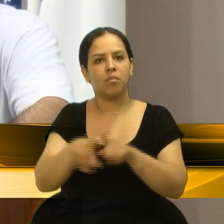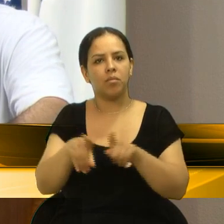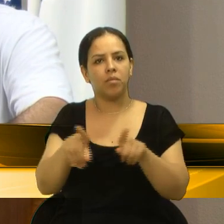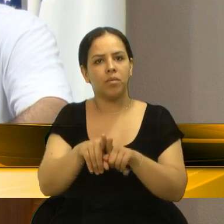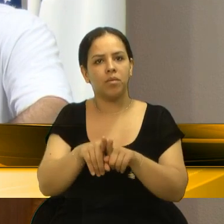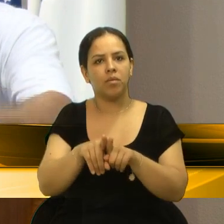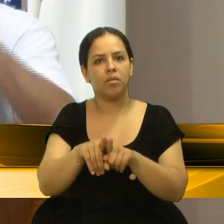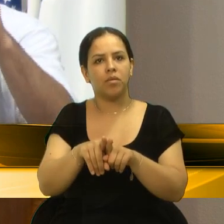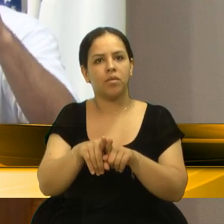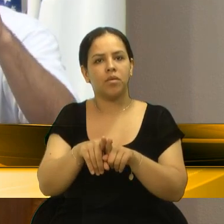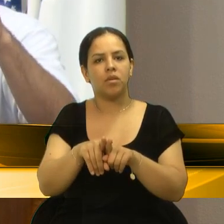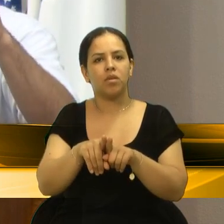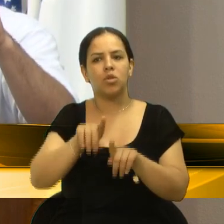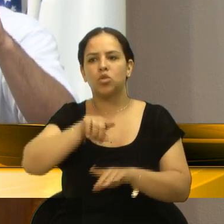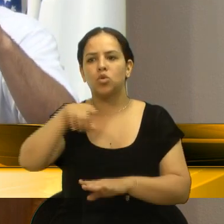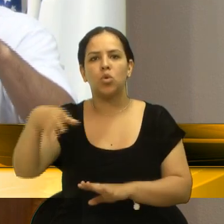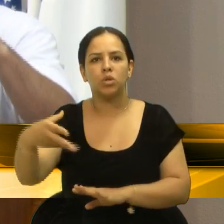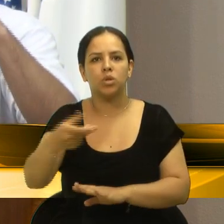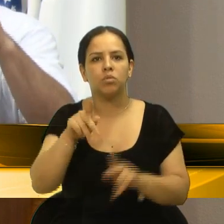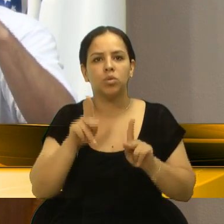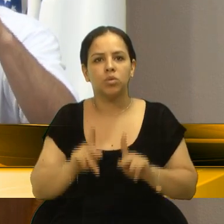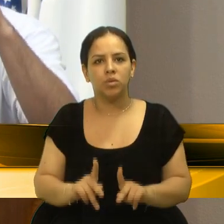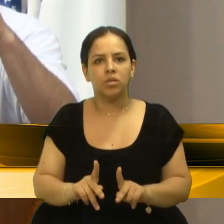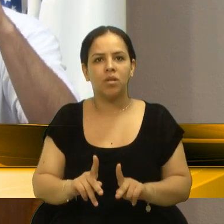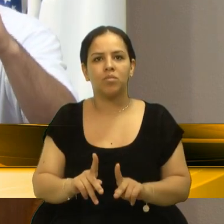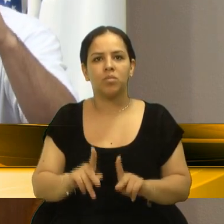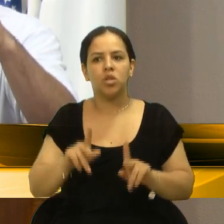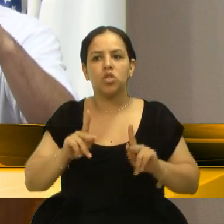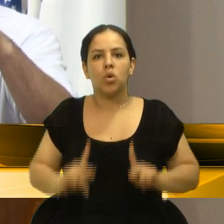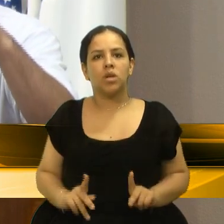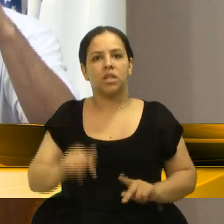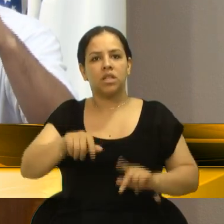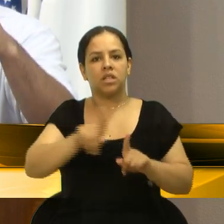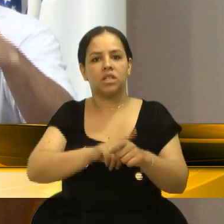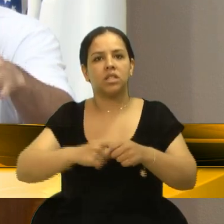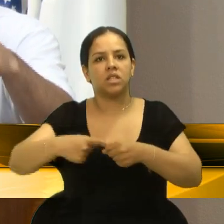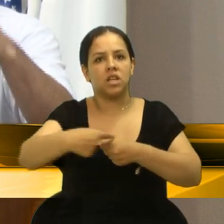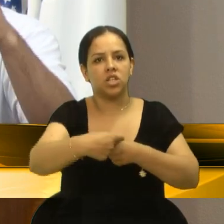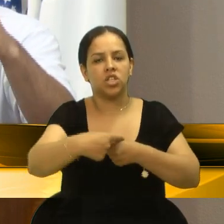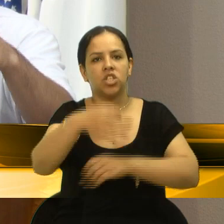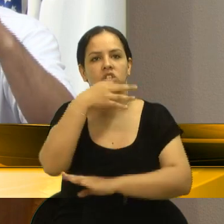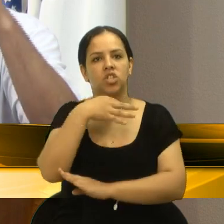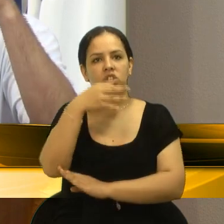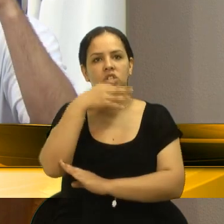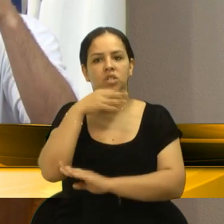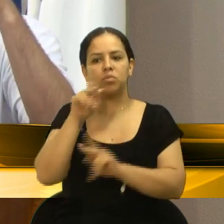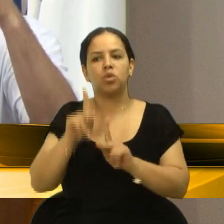servidores. Moradores da minha cidade, não dá mais para suportar. Caxias do Sul e seu povo